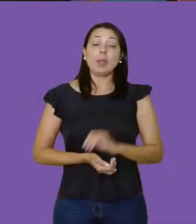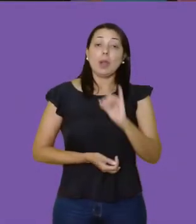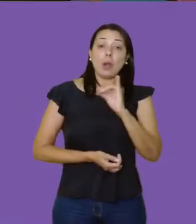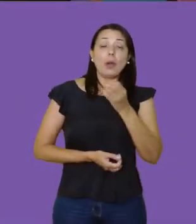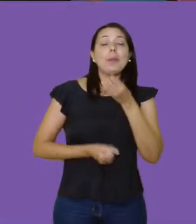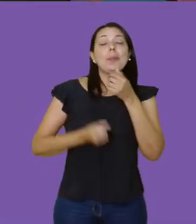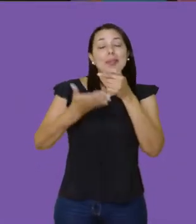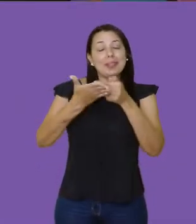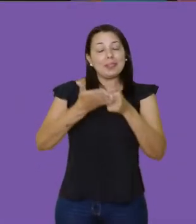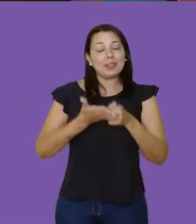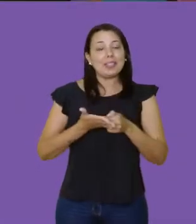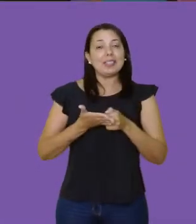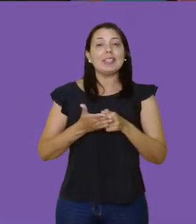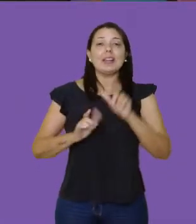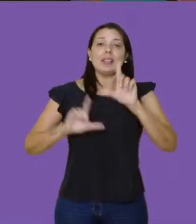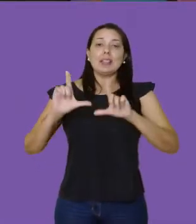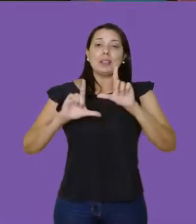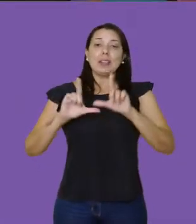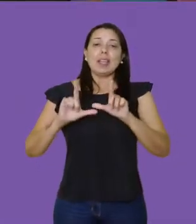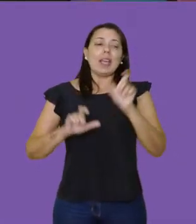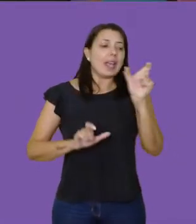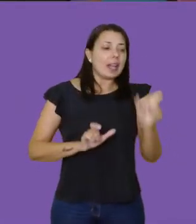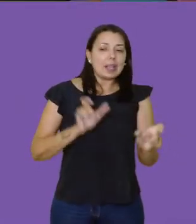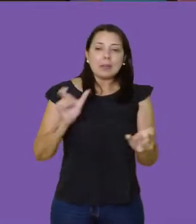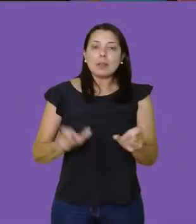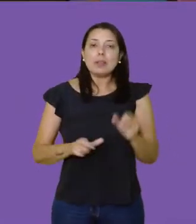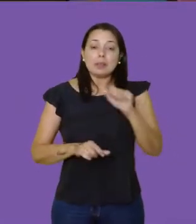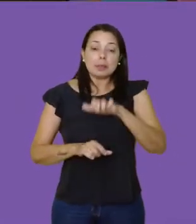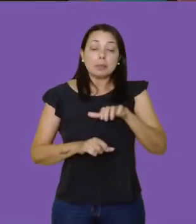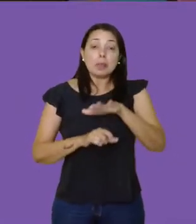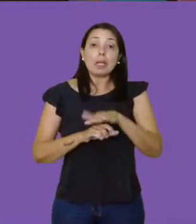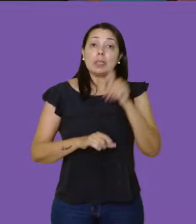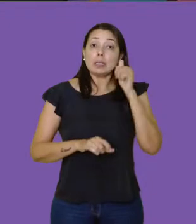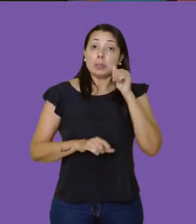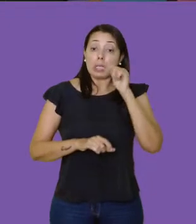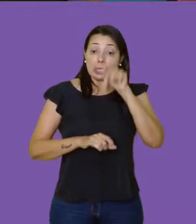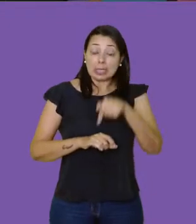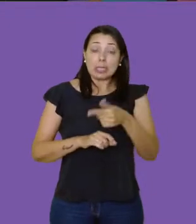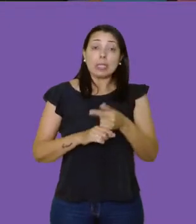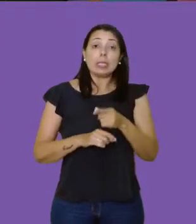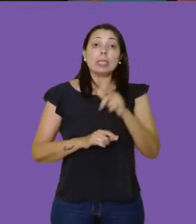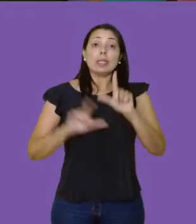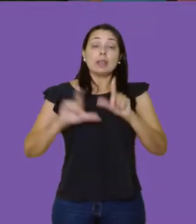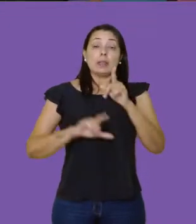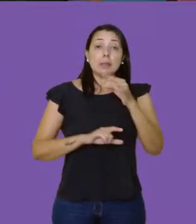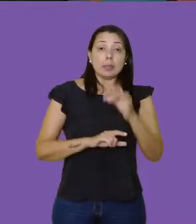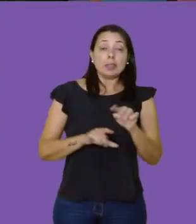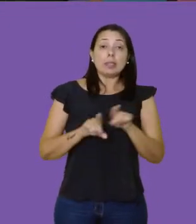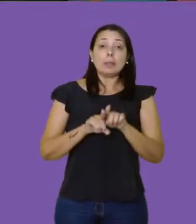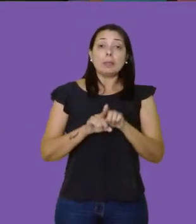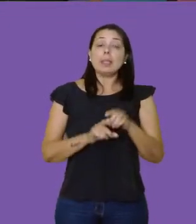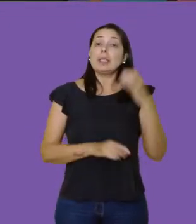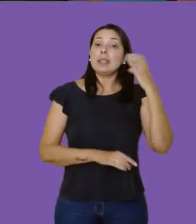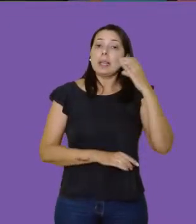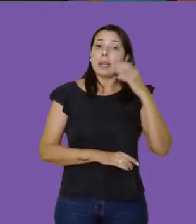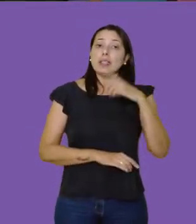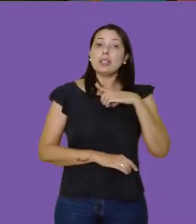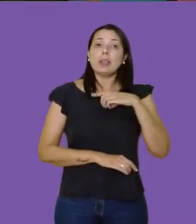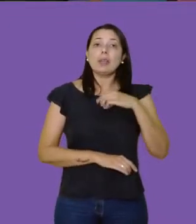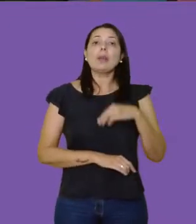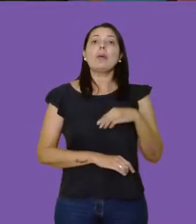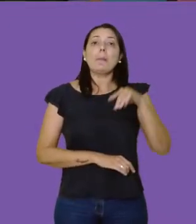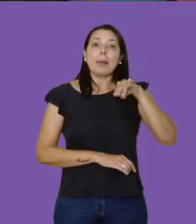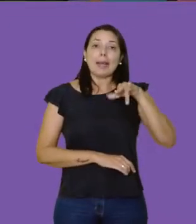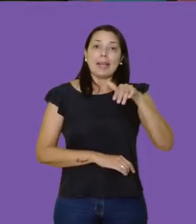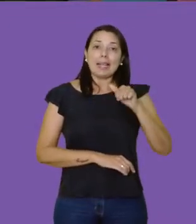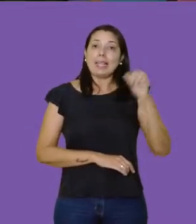Olá, sejam muito bem-vindas ao TV Elas por Elas, o novo espaço das mulheres aqui na TV PT e na Rádio PT. Eu sou a Mariana Jacob e esse é